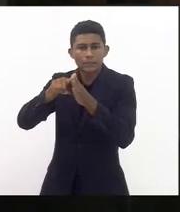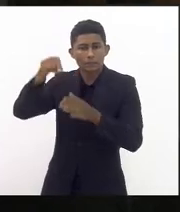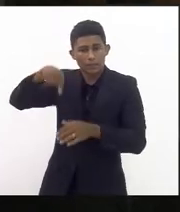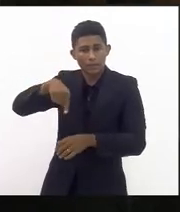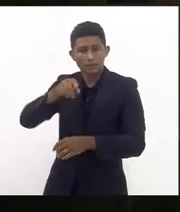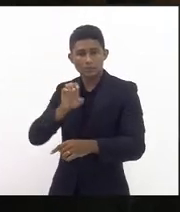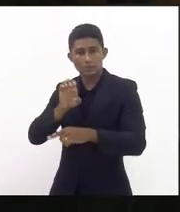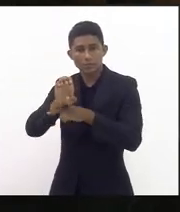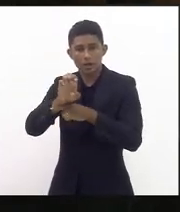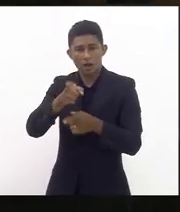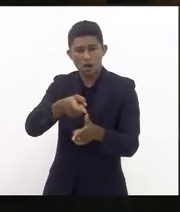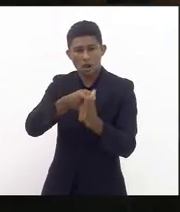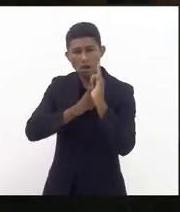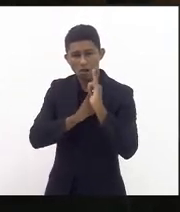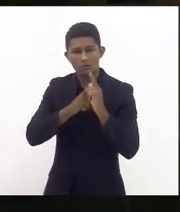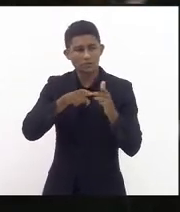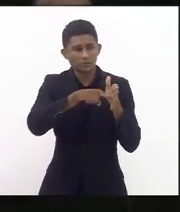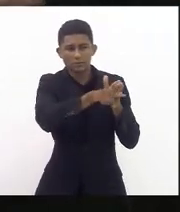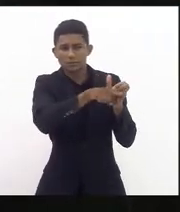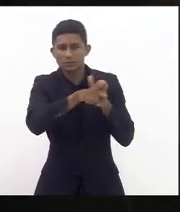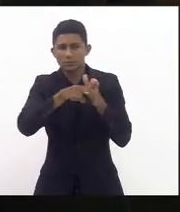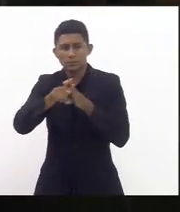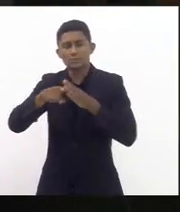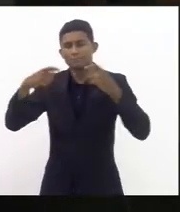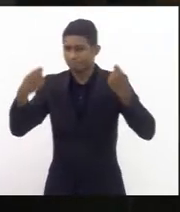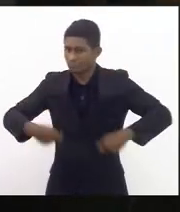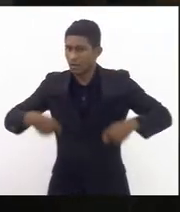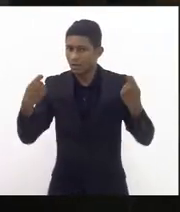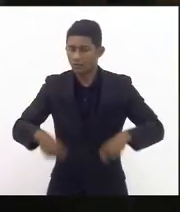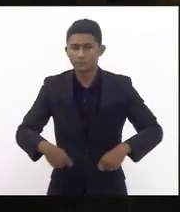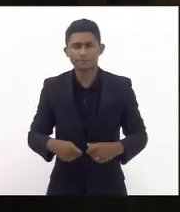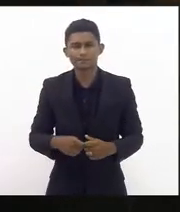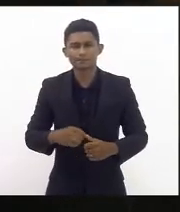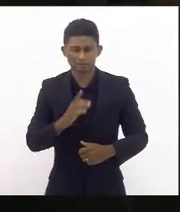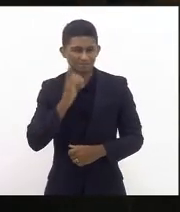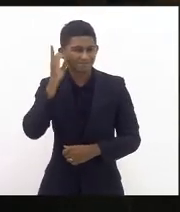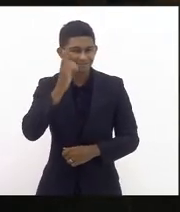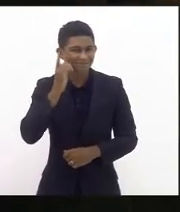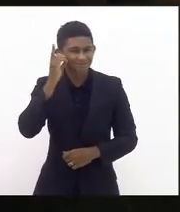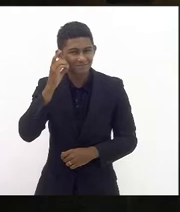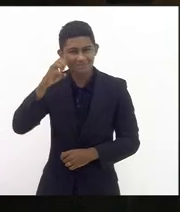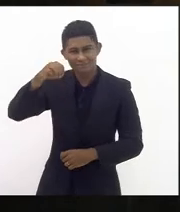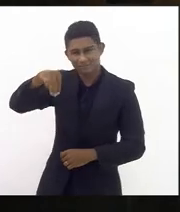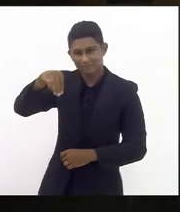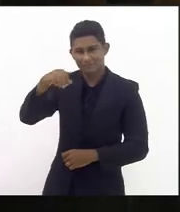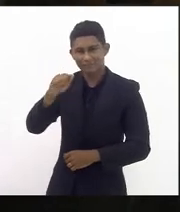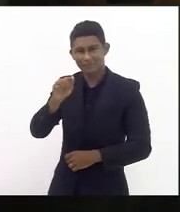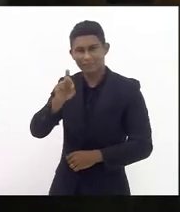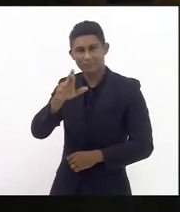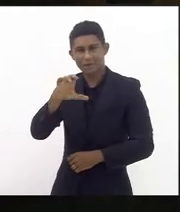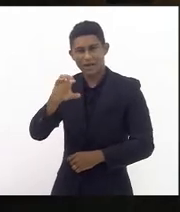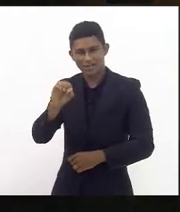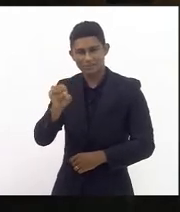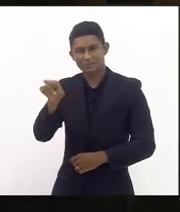Estado. Deputado Márcio Pacheco, seguramente era ainda muito jovem,